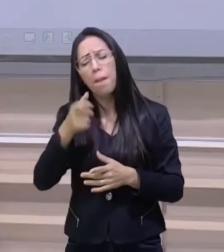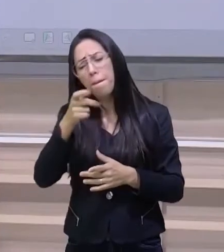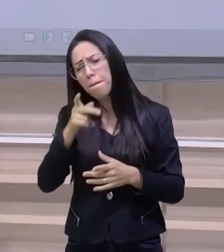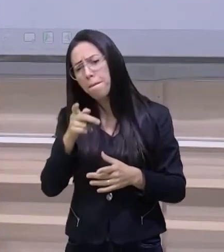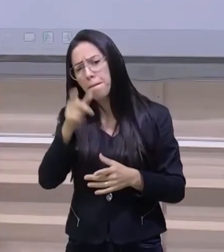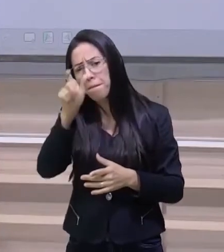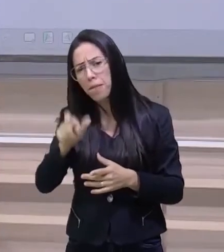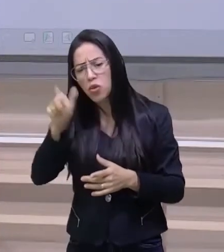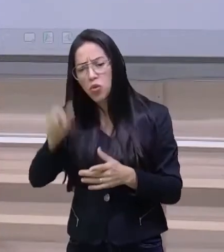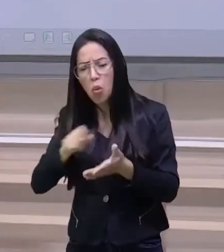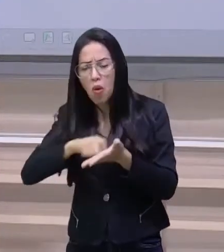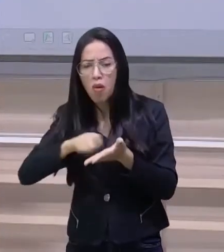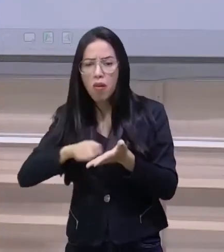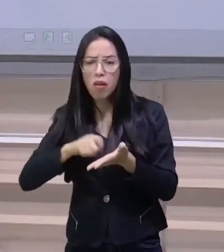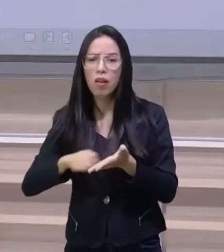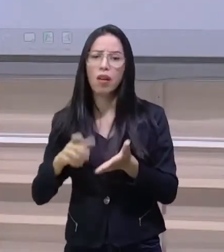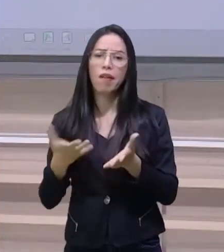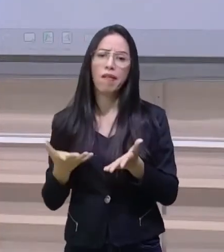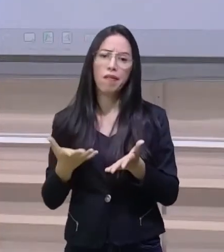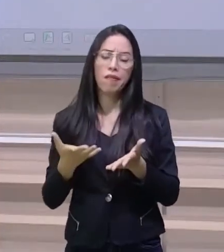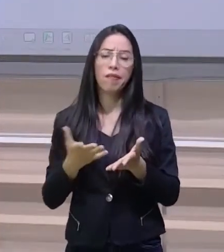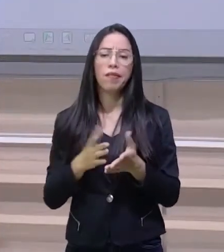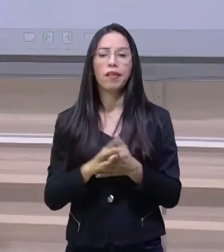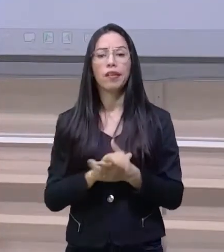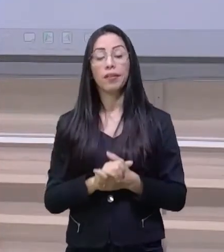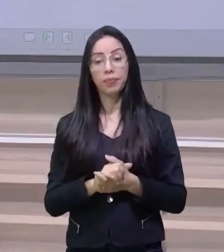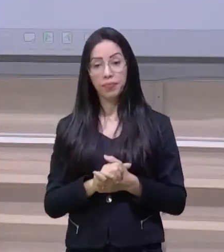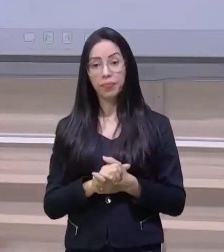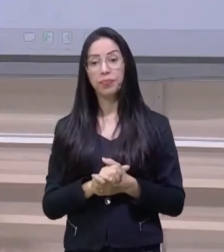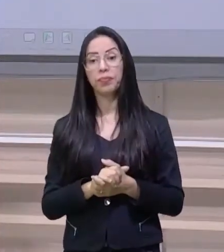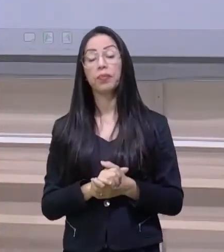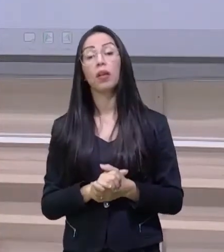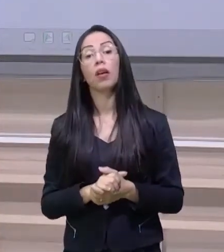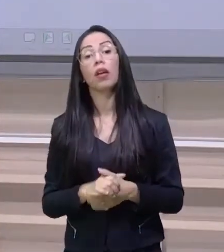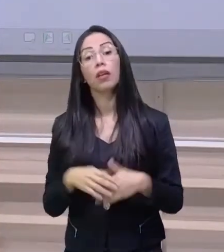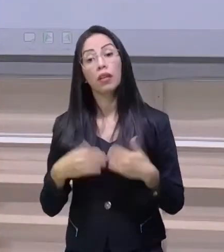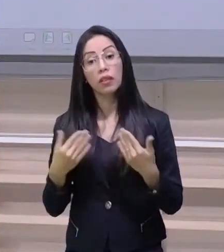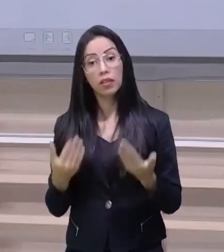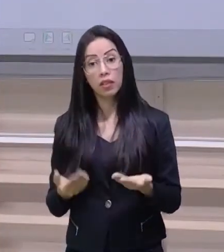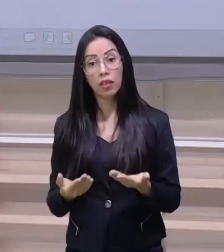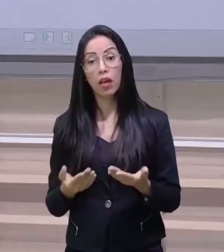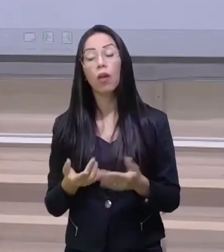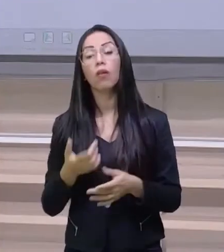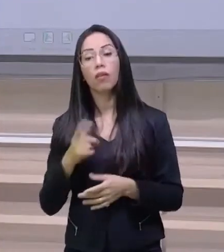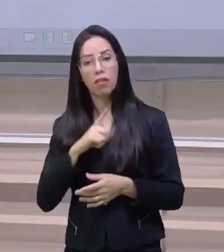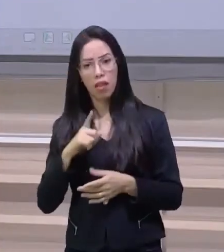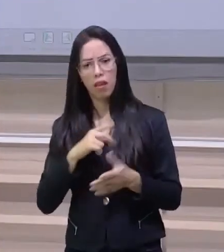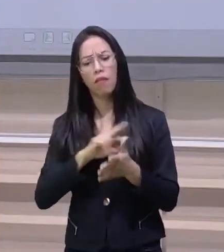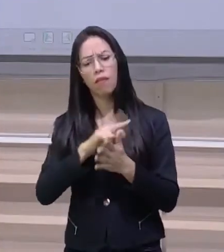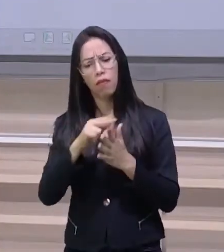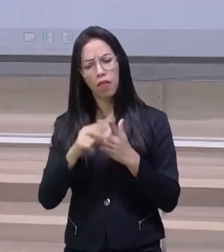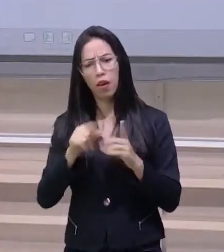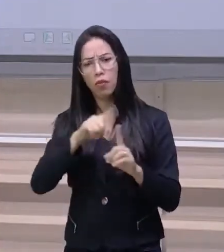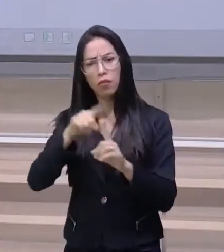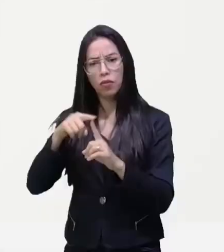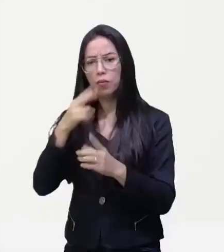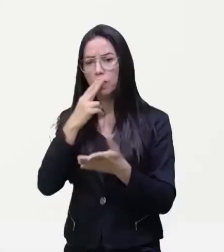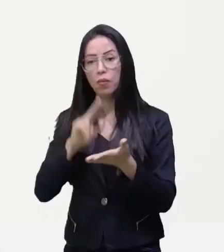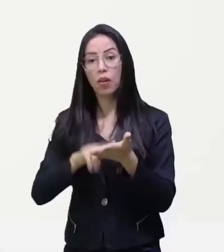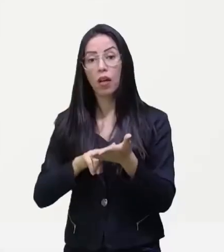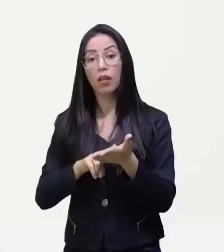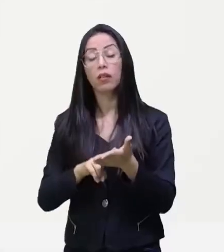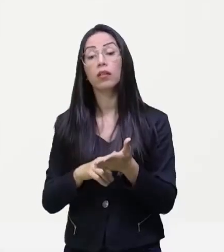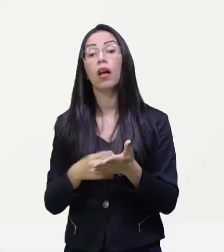boleto, de dívidas, né? Que não deixa de ser uma caixinha também. Mas ela tem uma outra finalidade. Continuando as características da